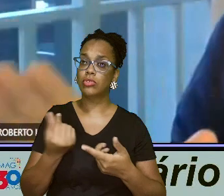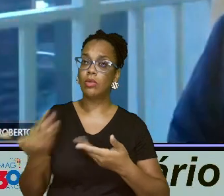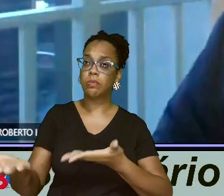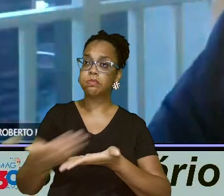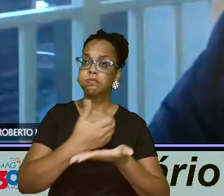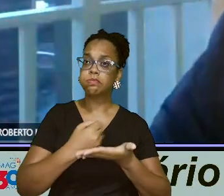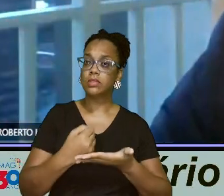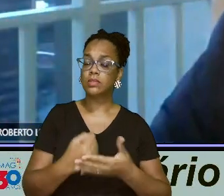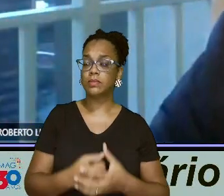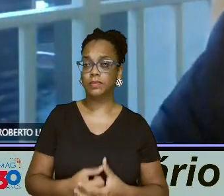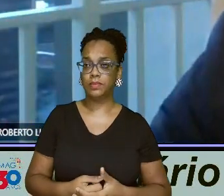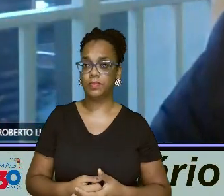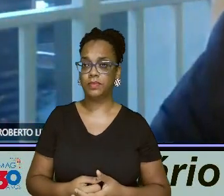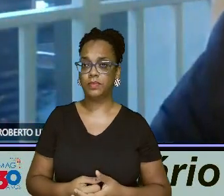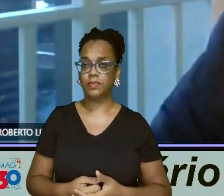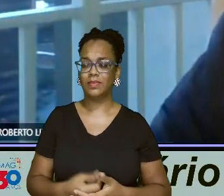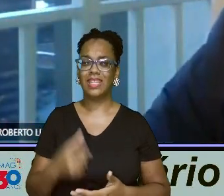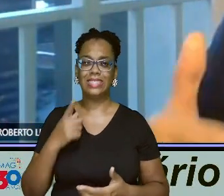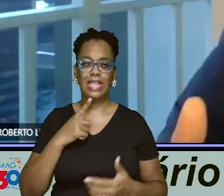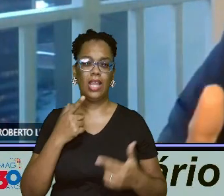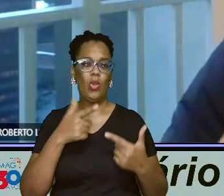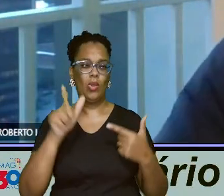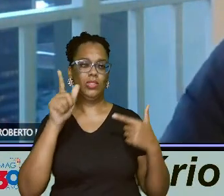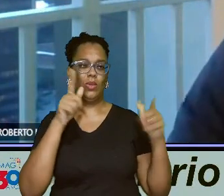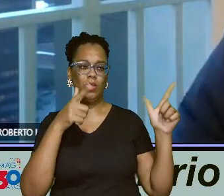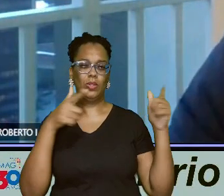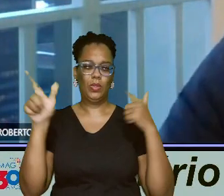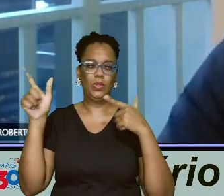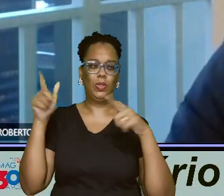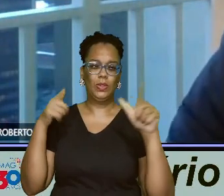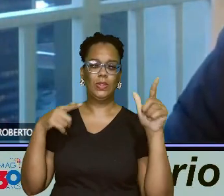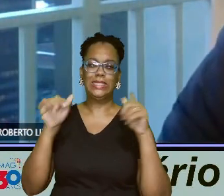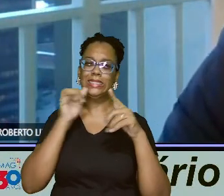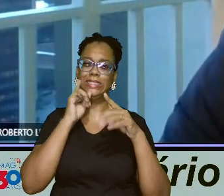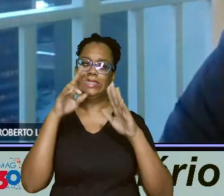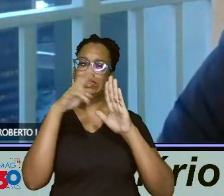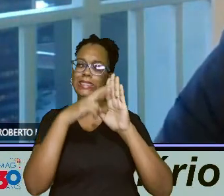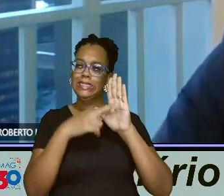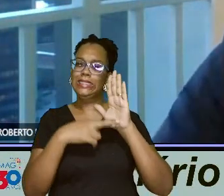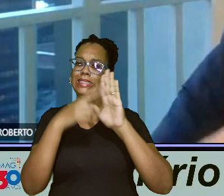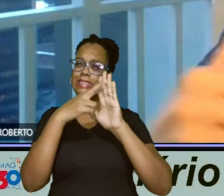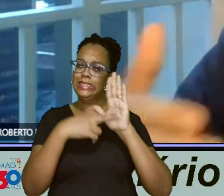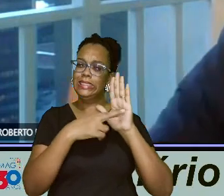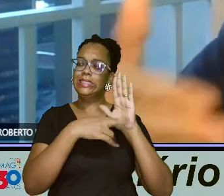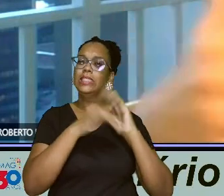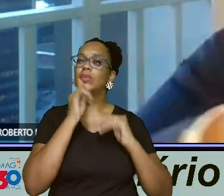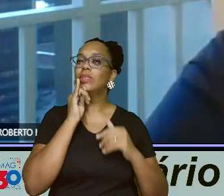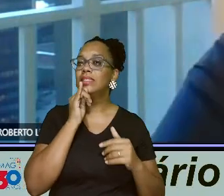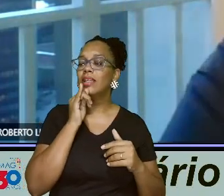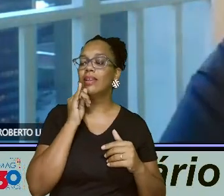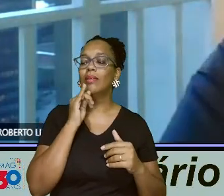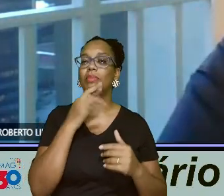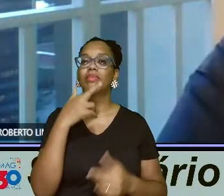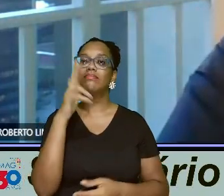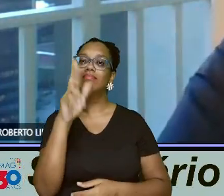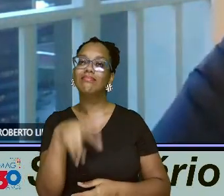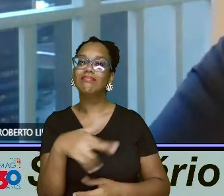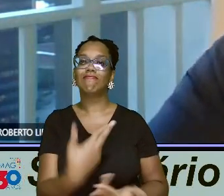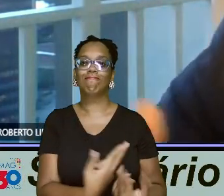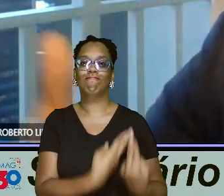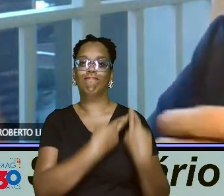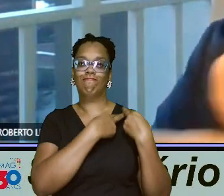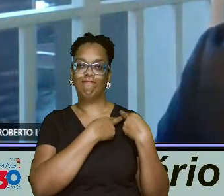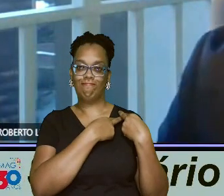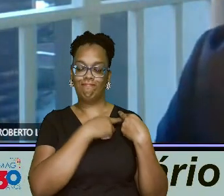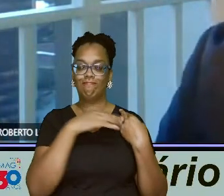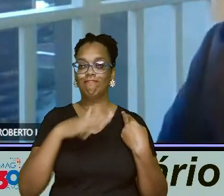também outras medidas nesse sentido, como, por exemplo, o reconhecimento de responsabilidade no âmbito administrativo,